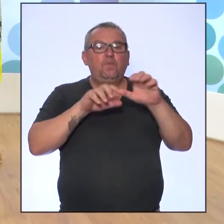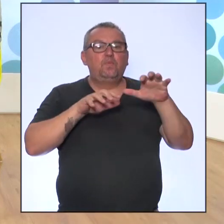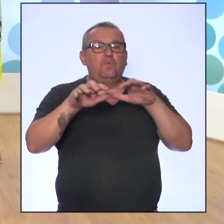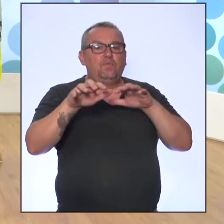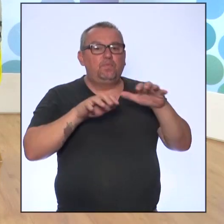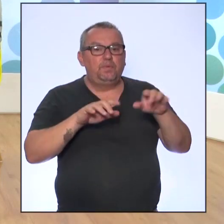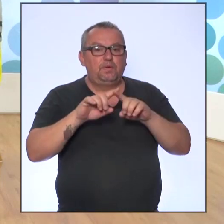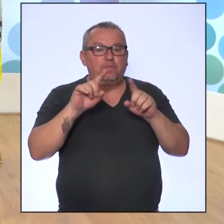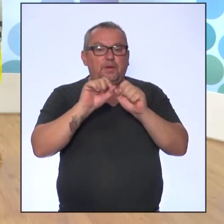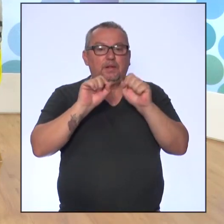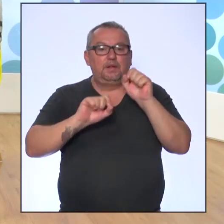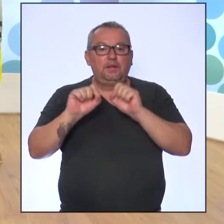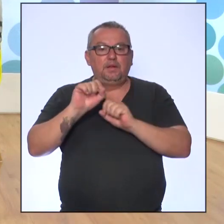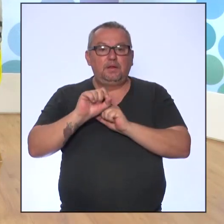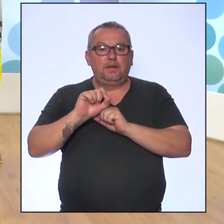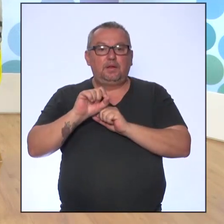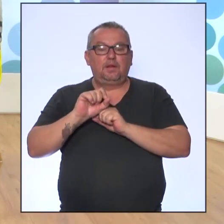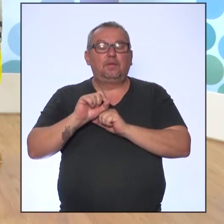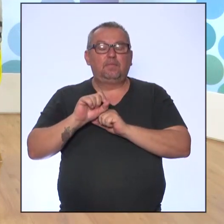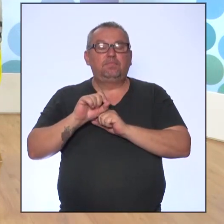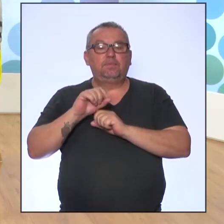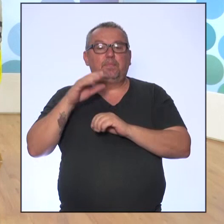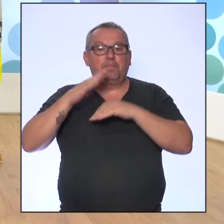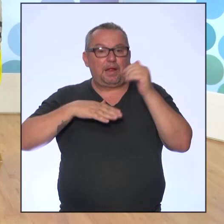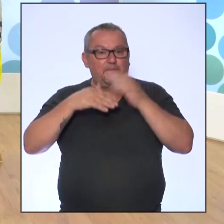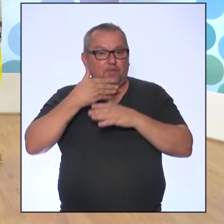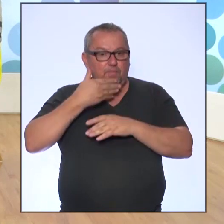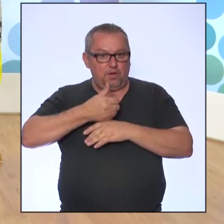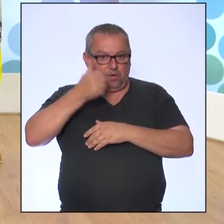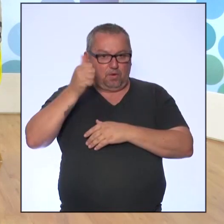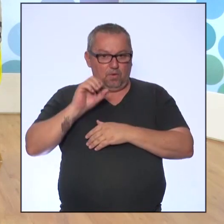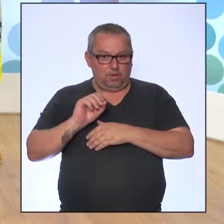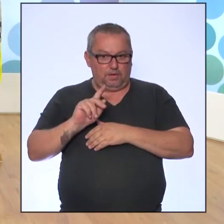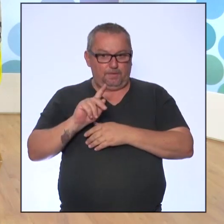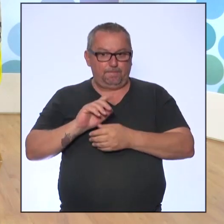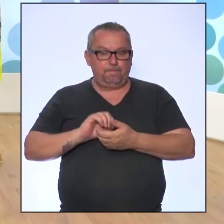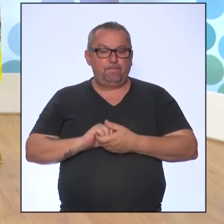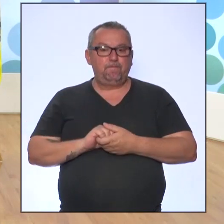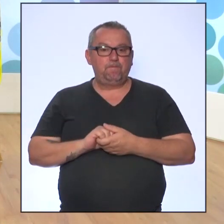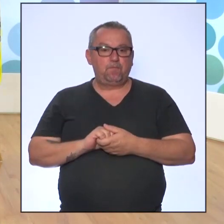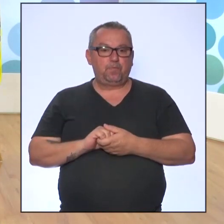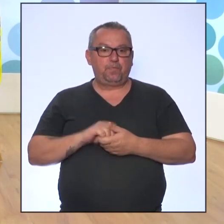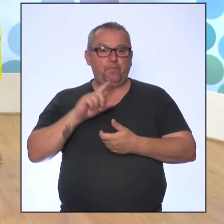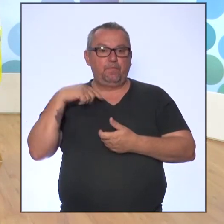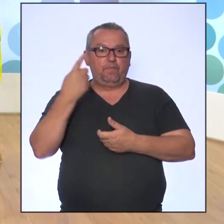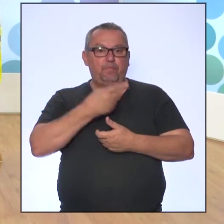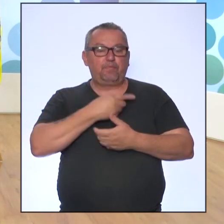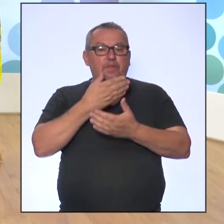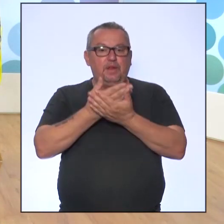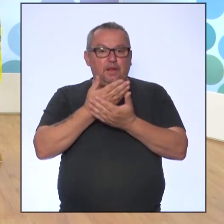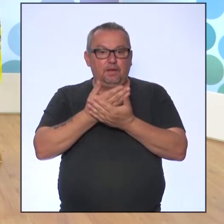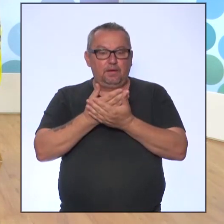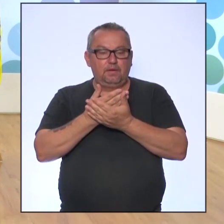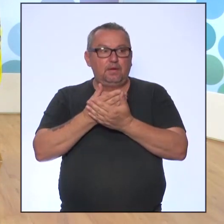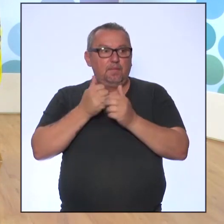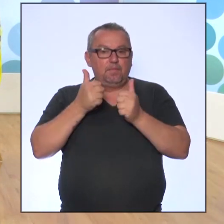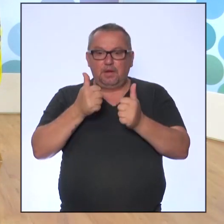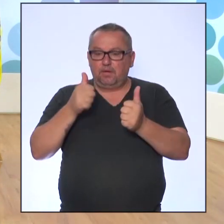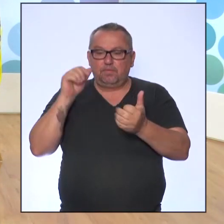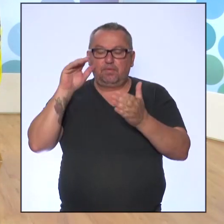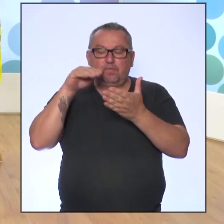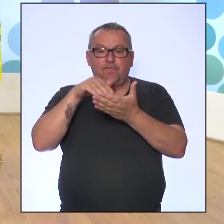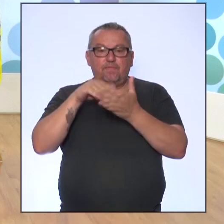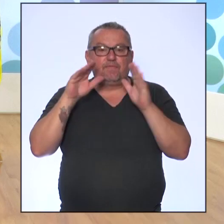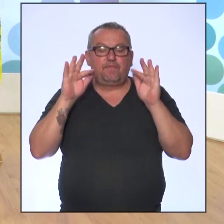para ter uma ação tática eficiente, tá bom? Então, essa aula, gente, a gente está chegando ao fim, né?